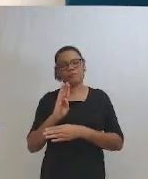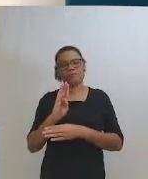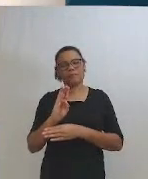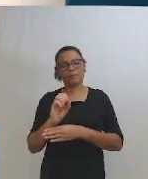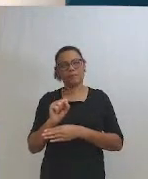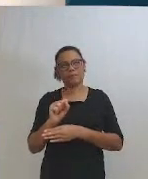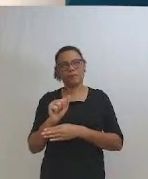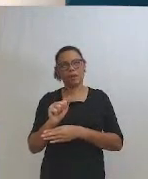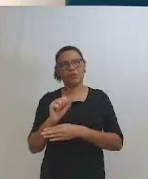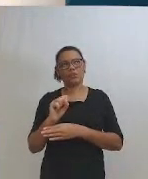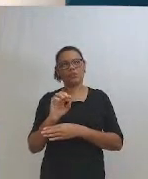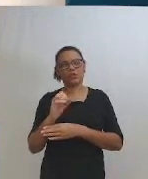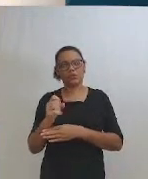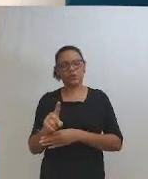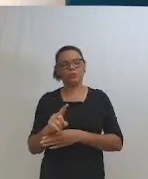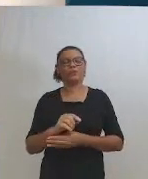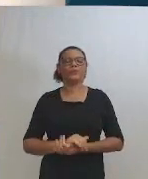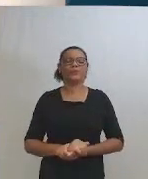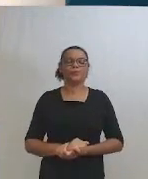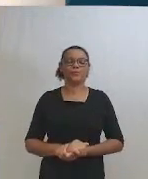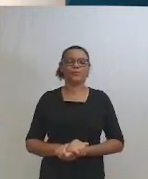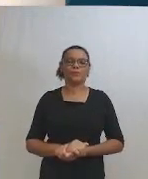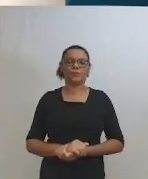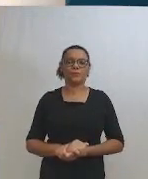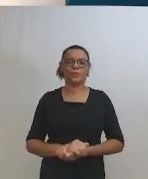525.799. Pois não, ministro.